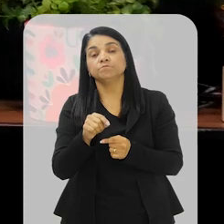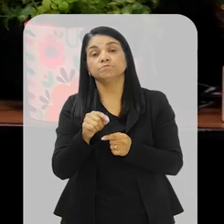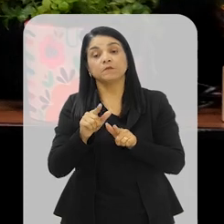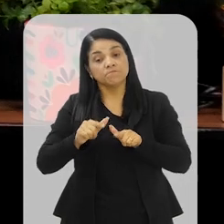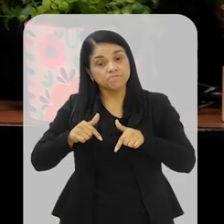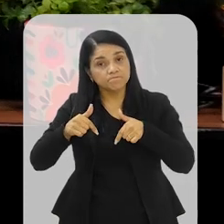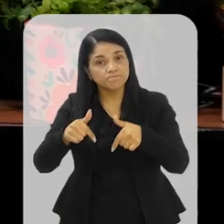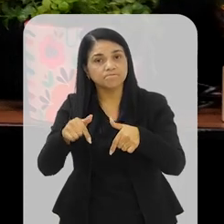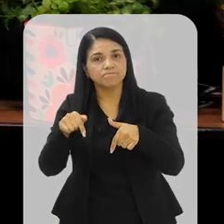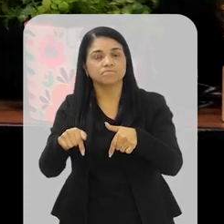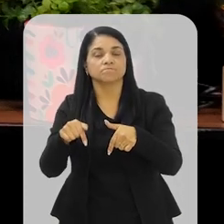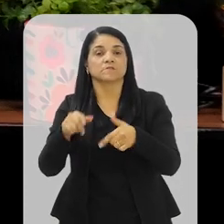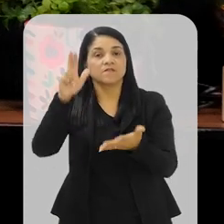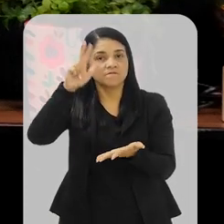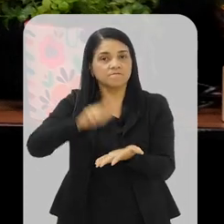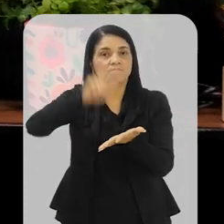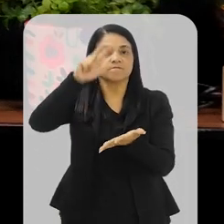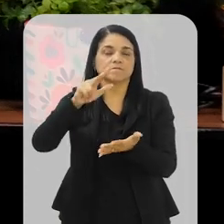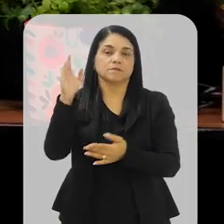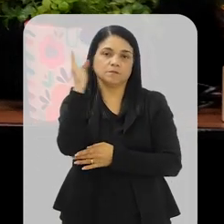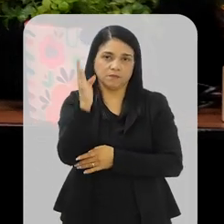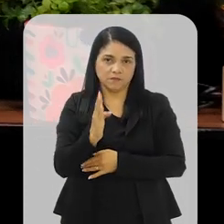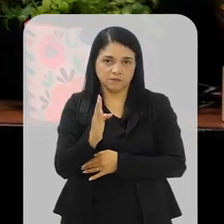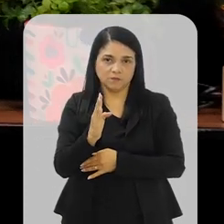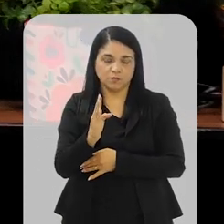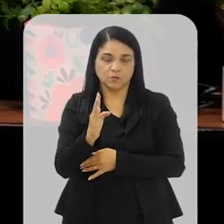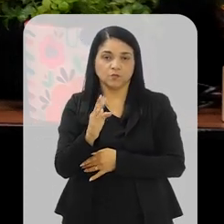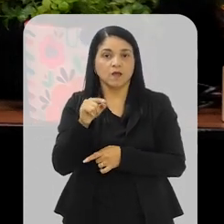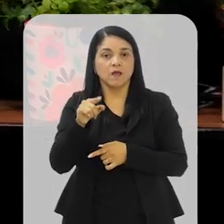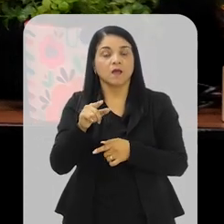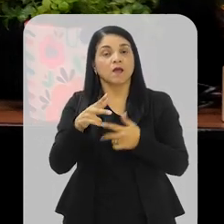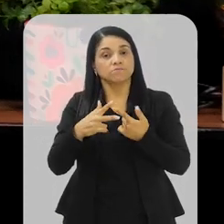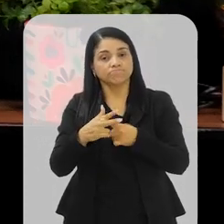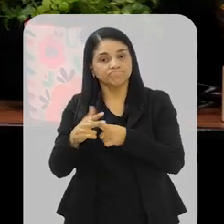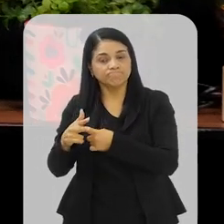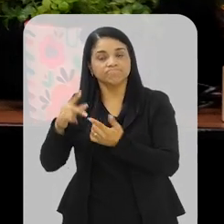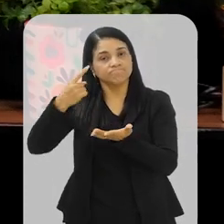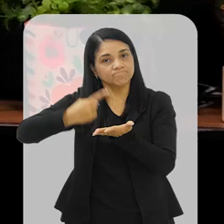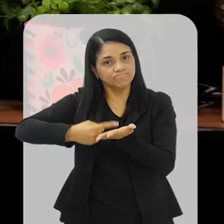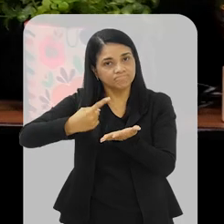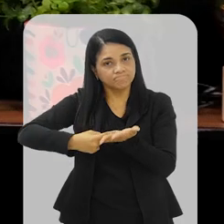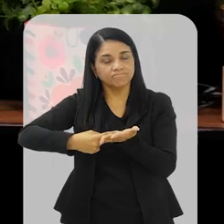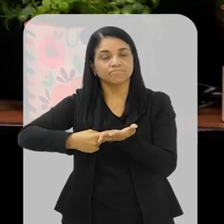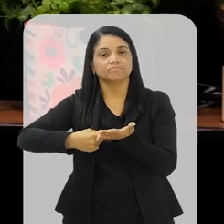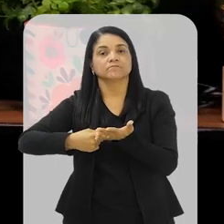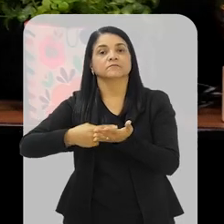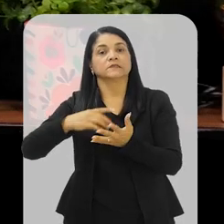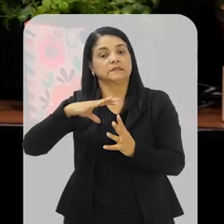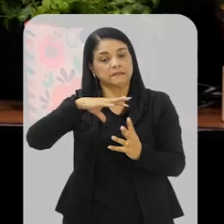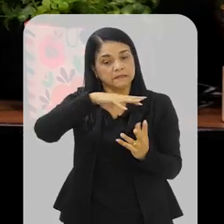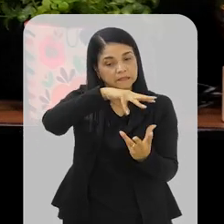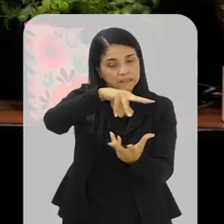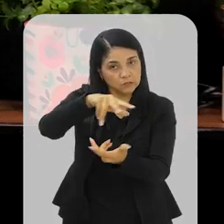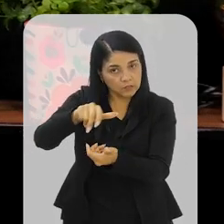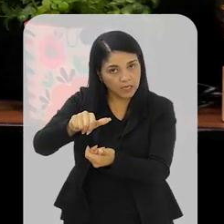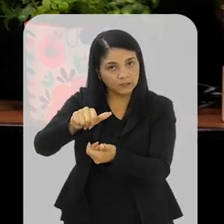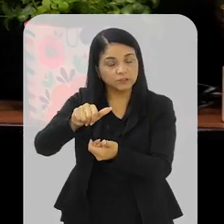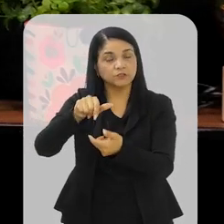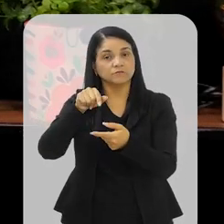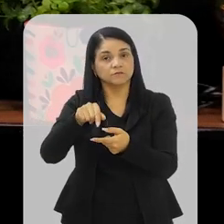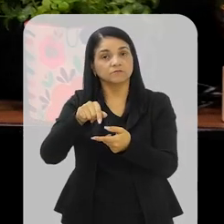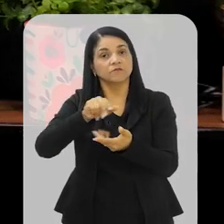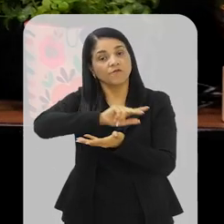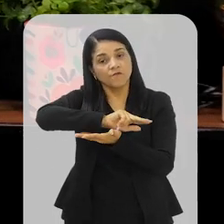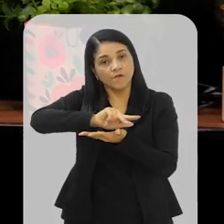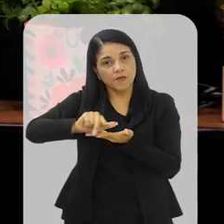produzirem efeitos para valerem no Brasil através da ratificação de tratados internacionais e os tratados